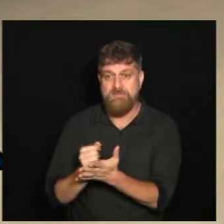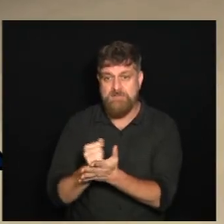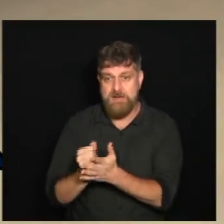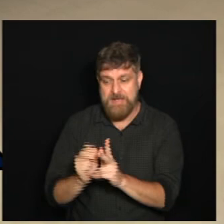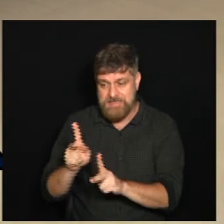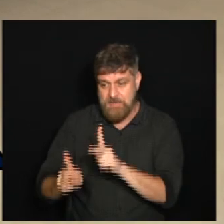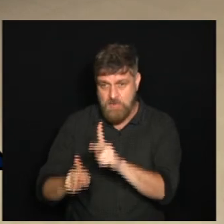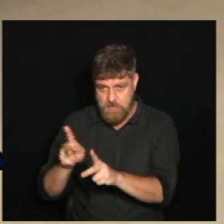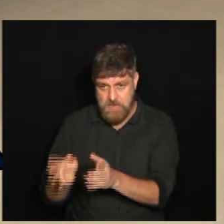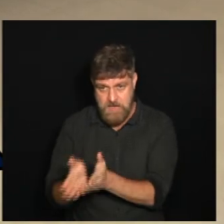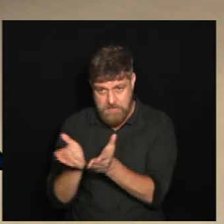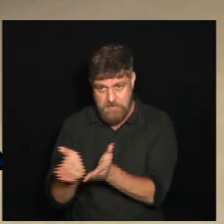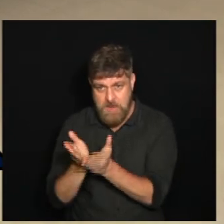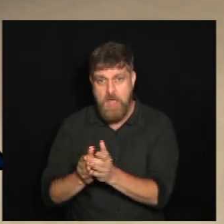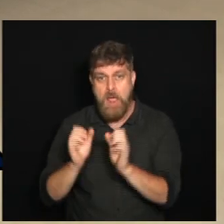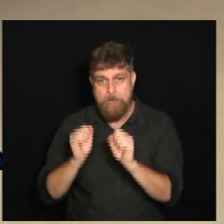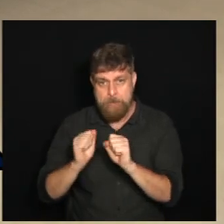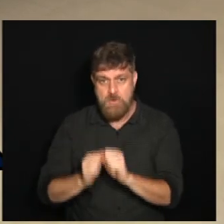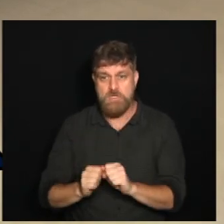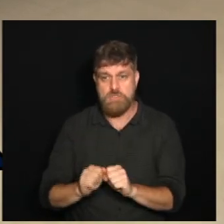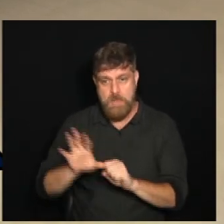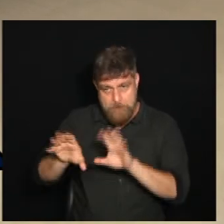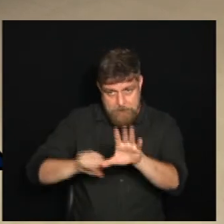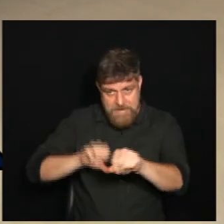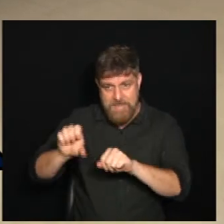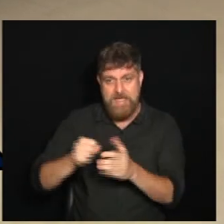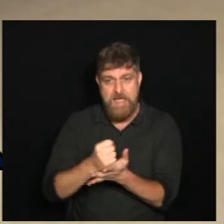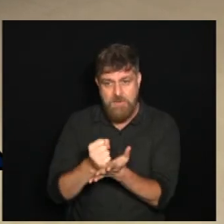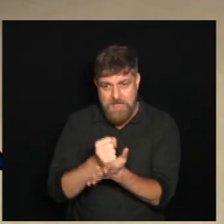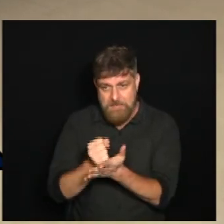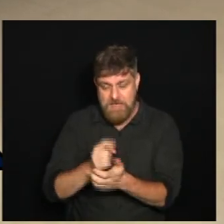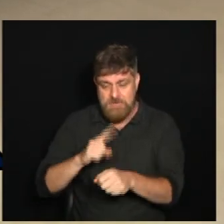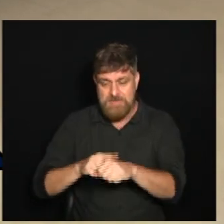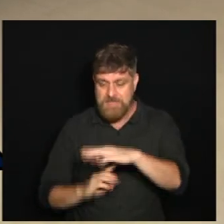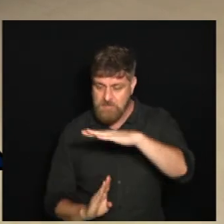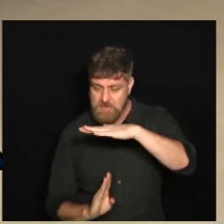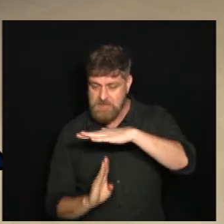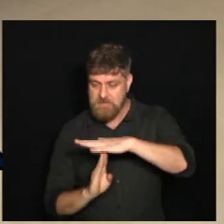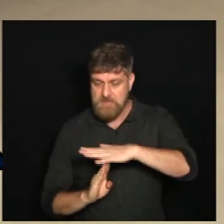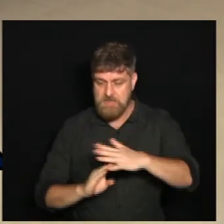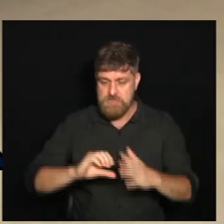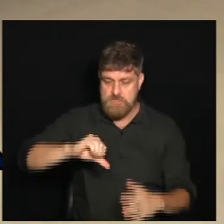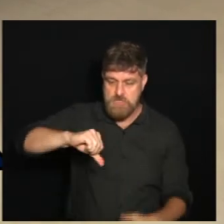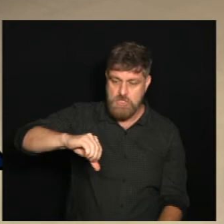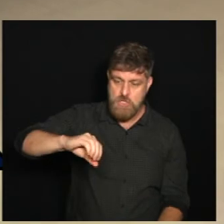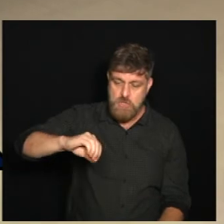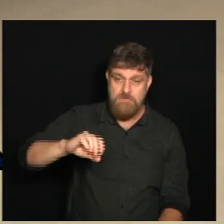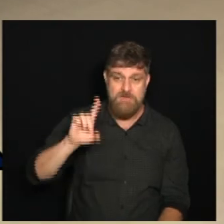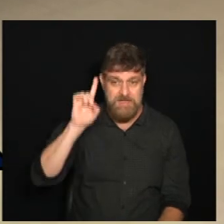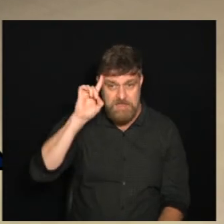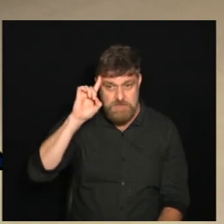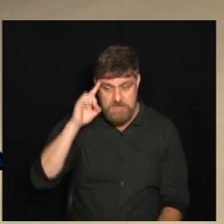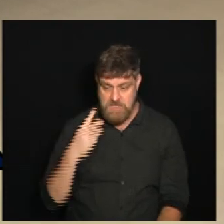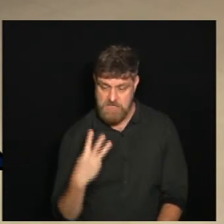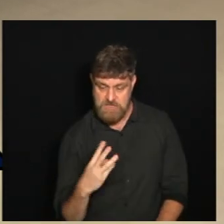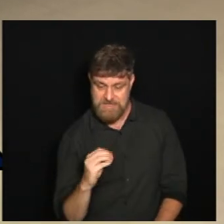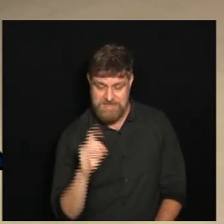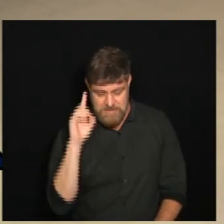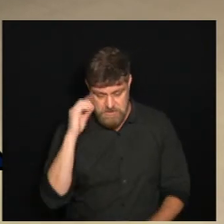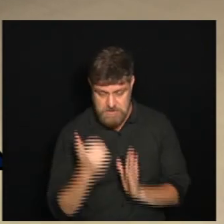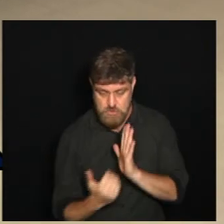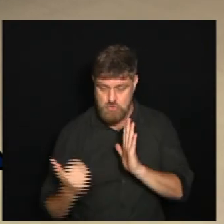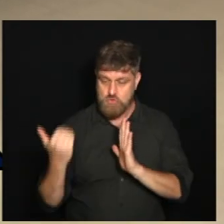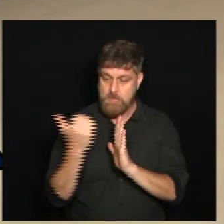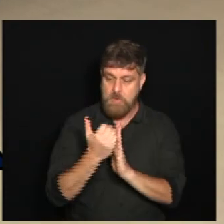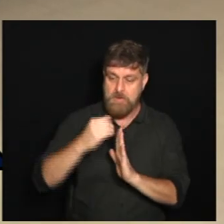nos assistindo aqui podem pegar esses medicamentos no prazo aí para 90 dias. Então, significa que de 30 foi ampliado para 90